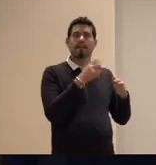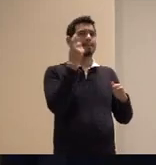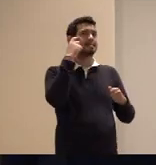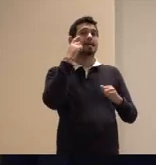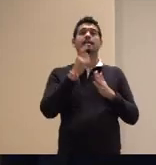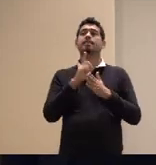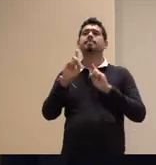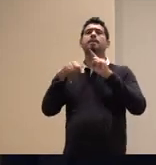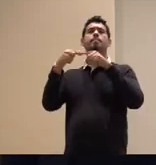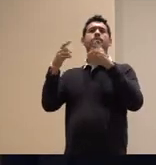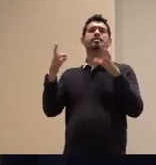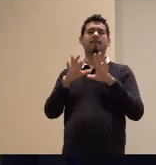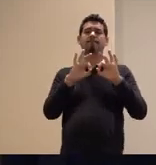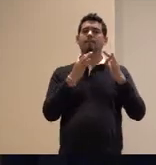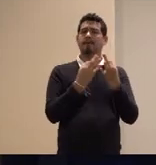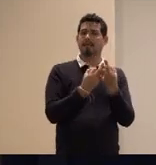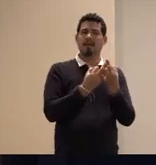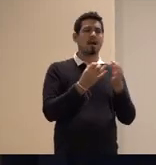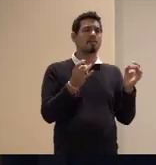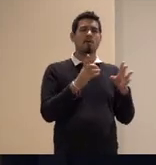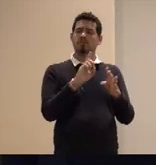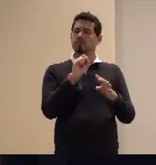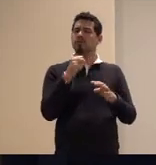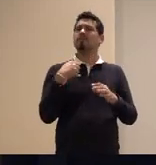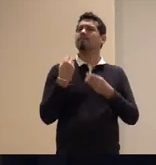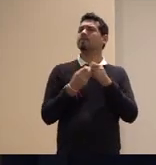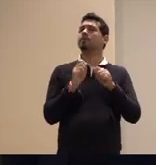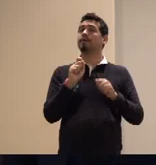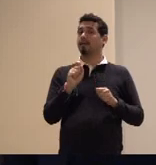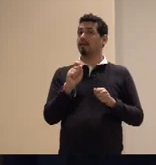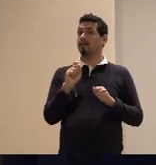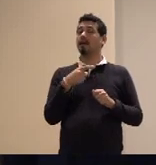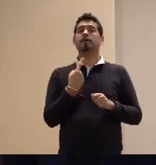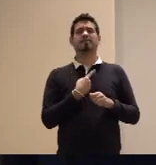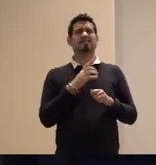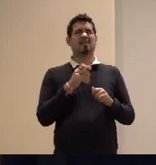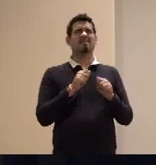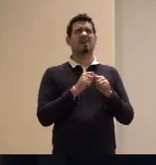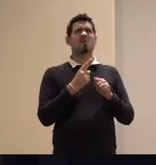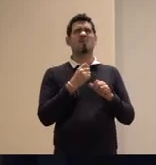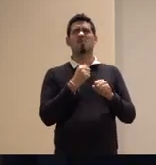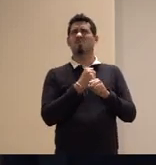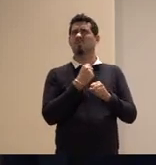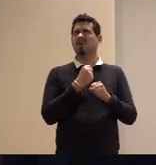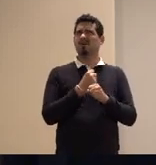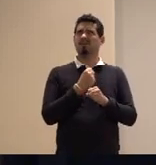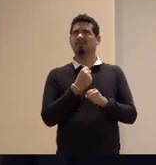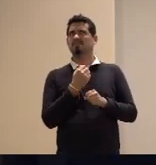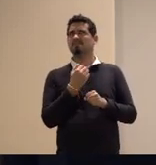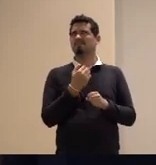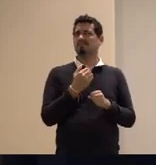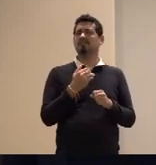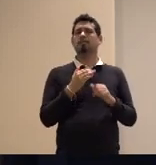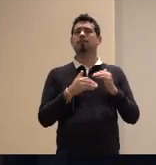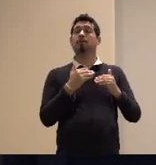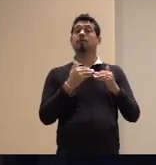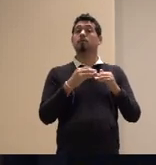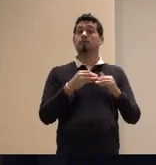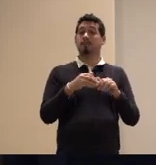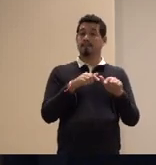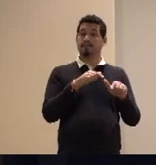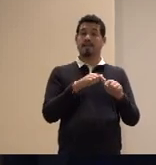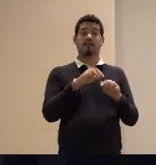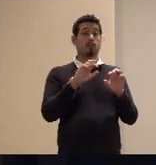pós. Nós também instituímos, já faz um ano e pouco, o serviço de família acolhedora. A